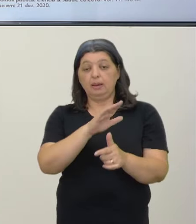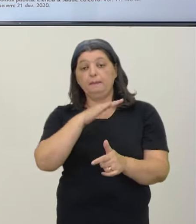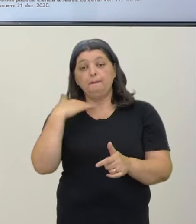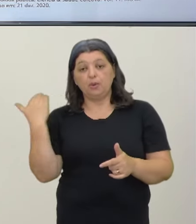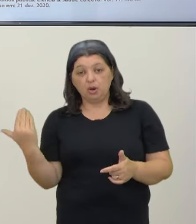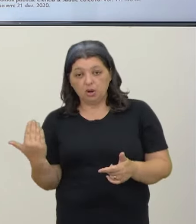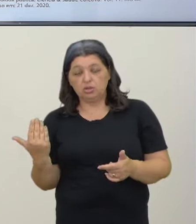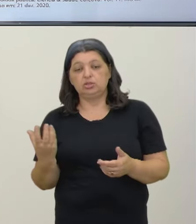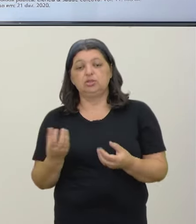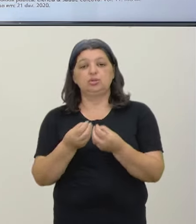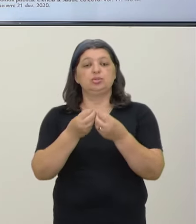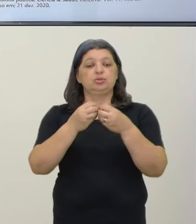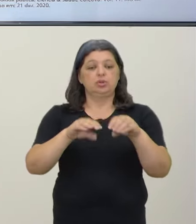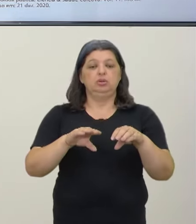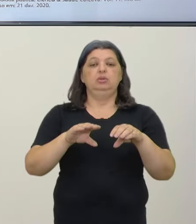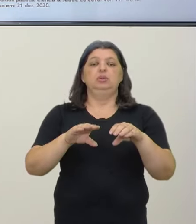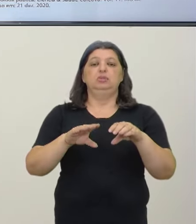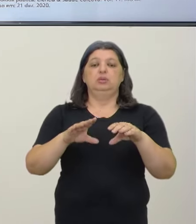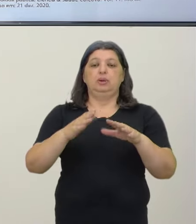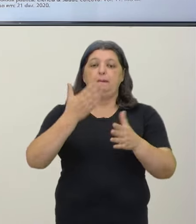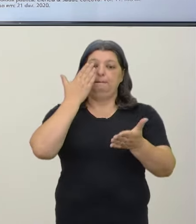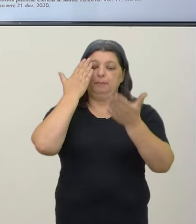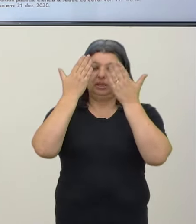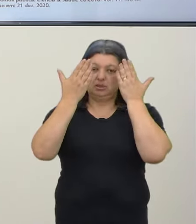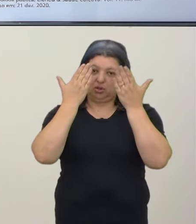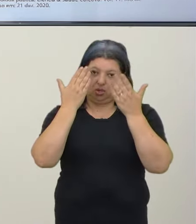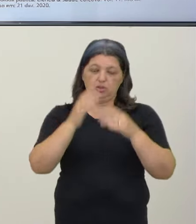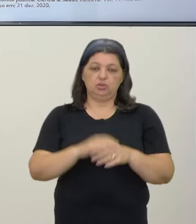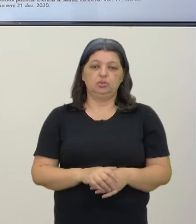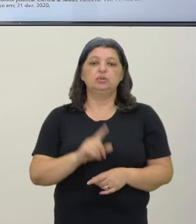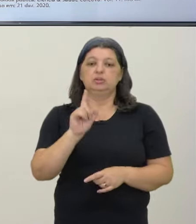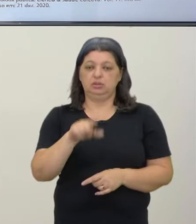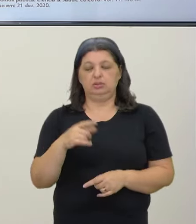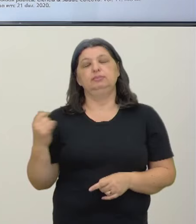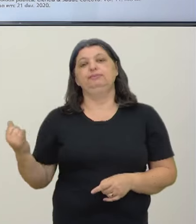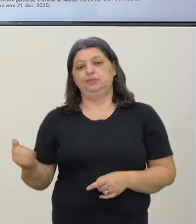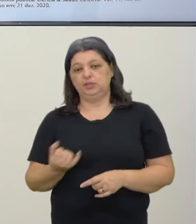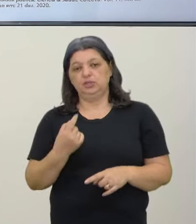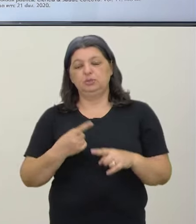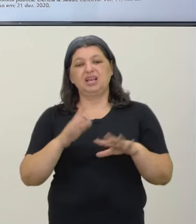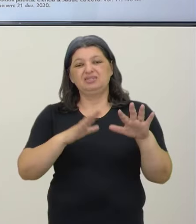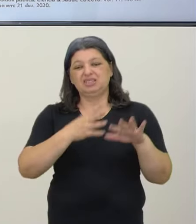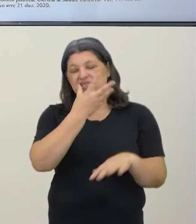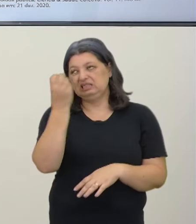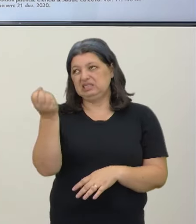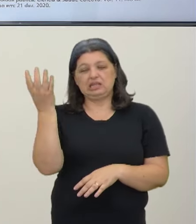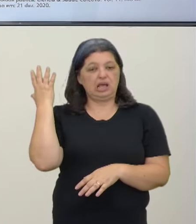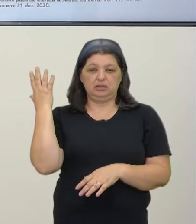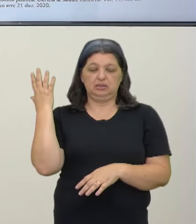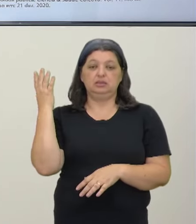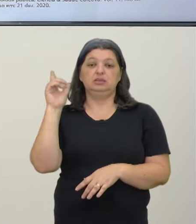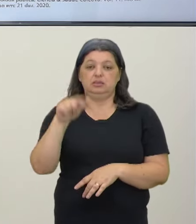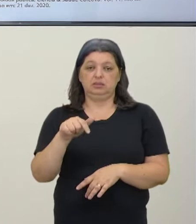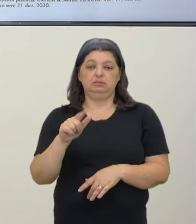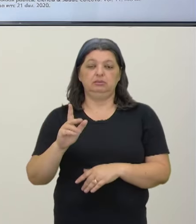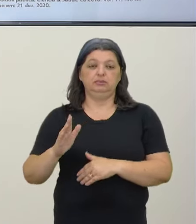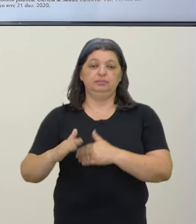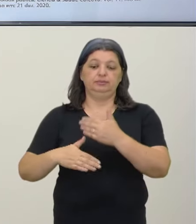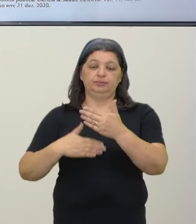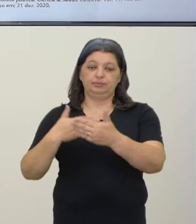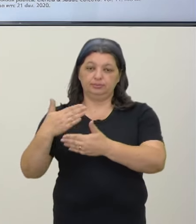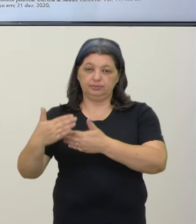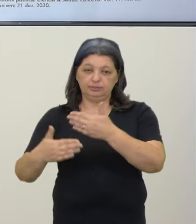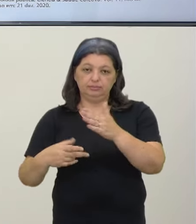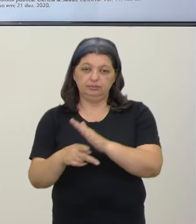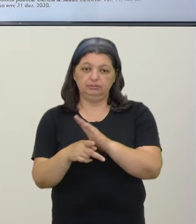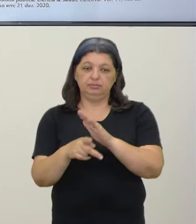dano psicológico, e isso é muito importante, normalmente é o que a gente mais esquece ou deixa de lado. Desenvolvimento